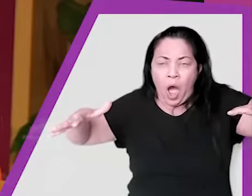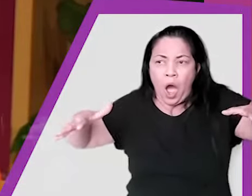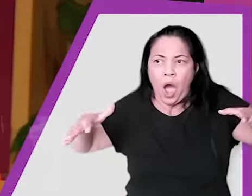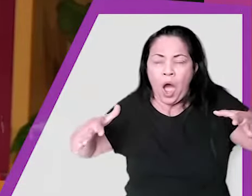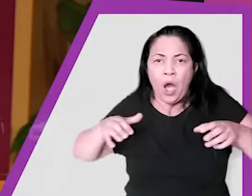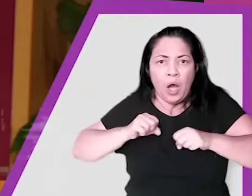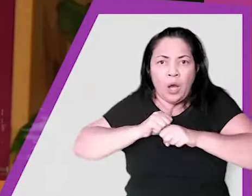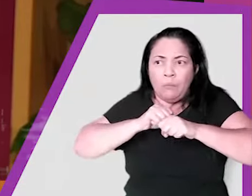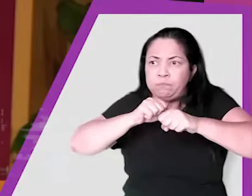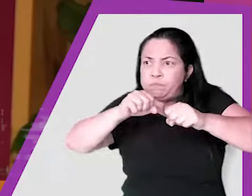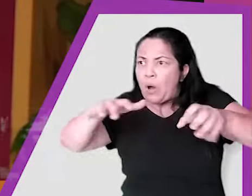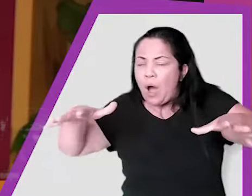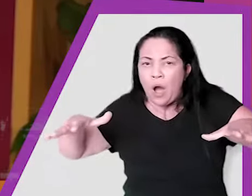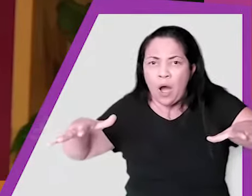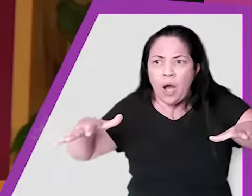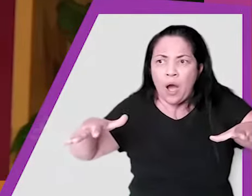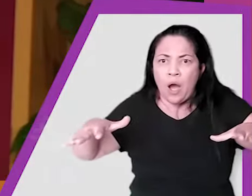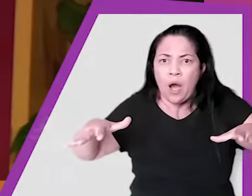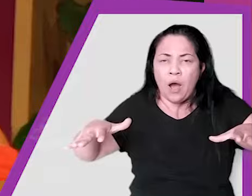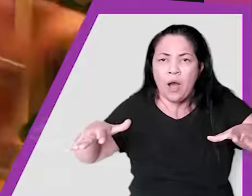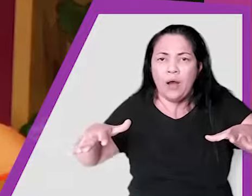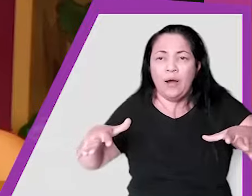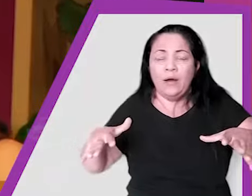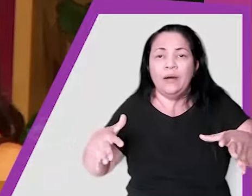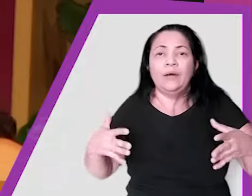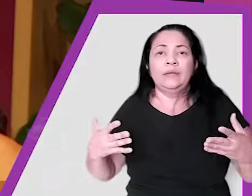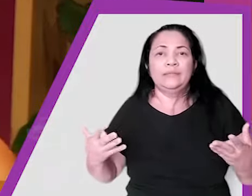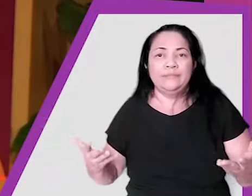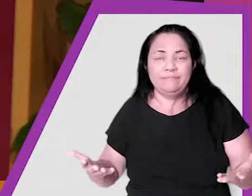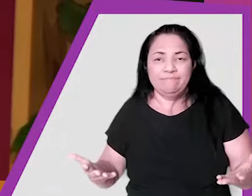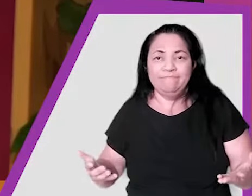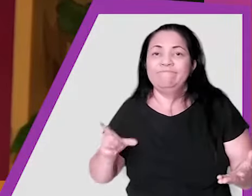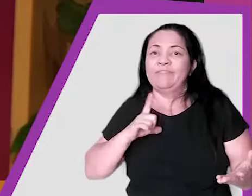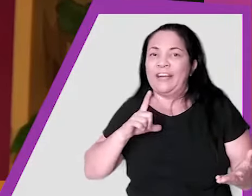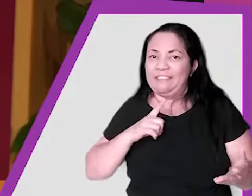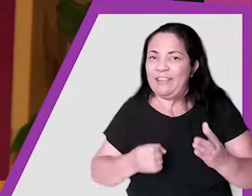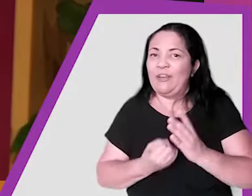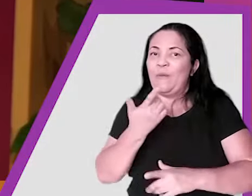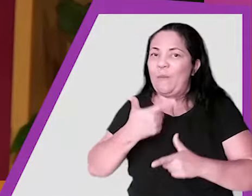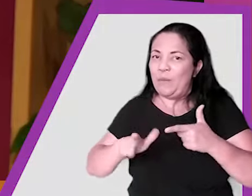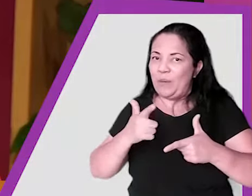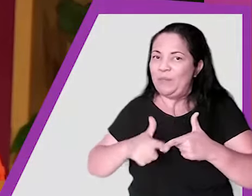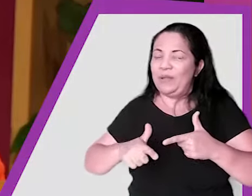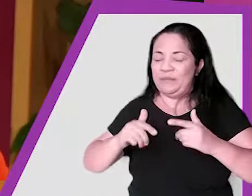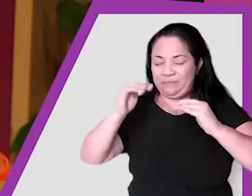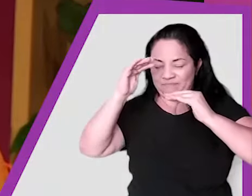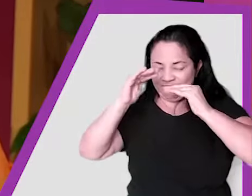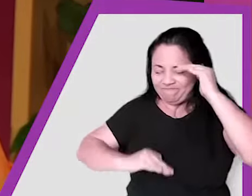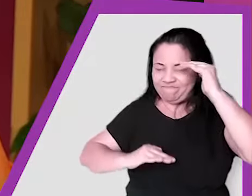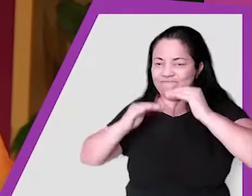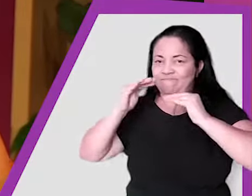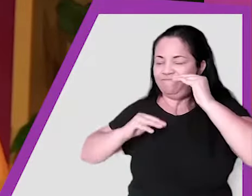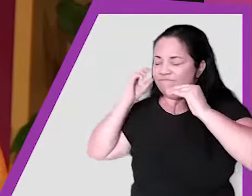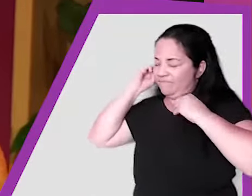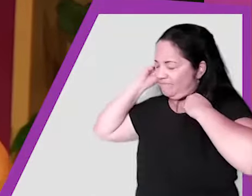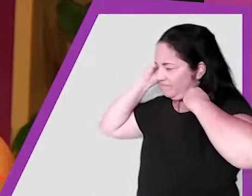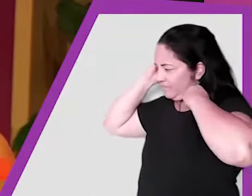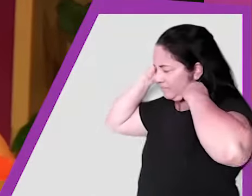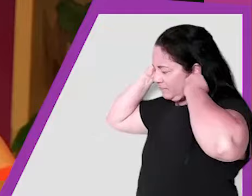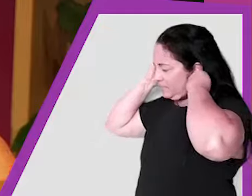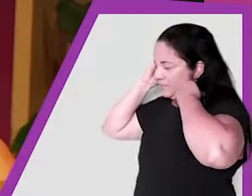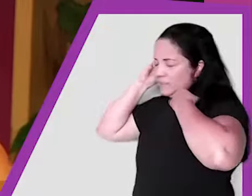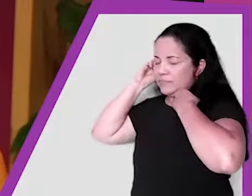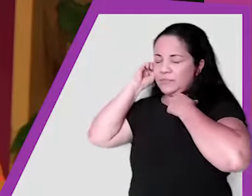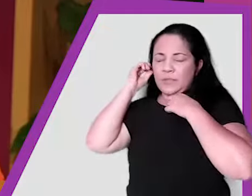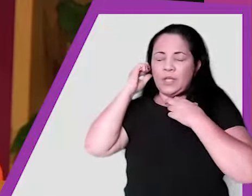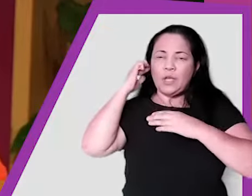bicho que preda, que o lobo-guará ou o gato do mato, né, que é o predador de saruês, some do... Você vai ter